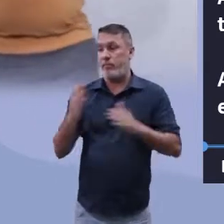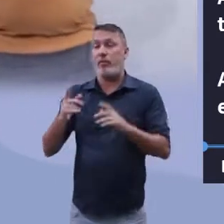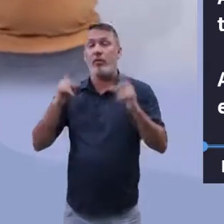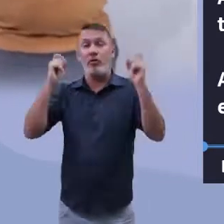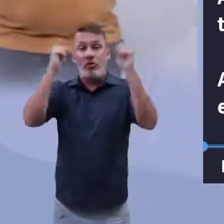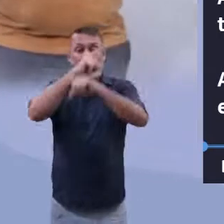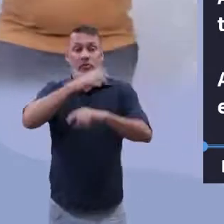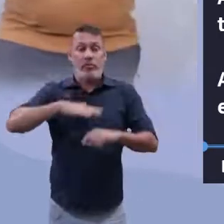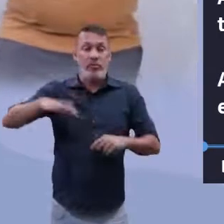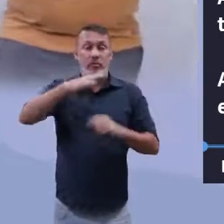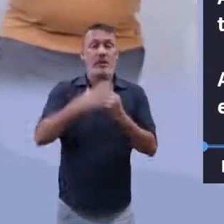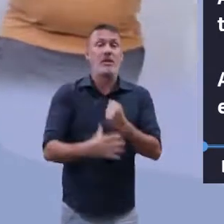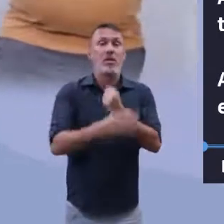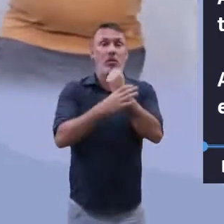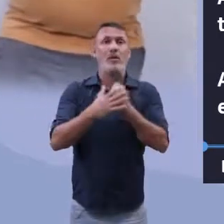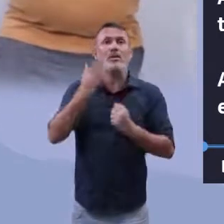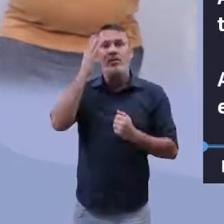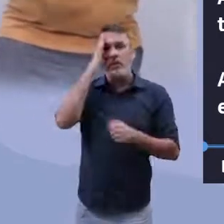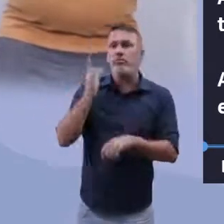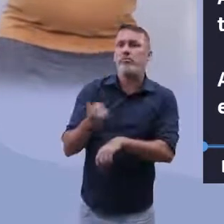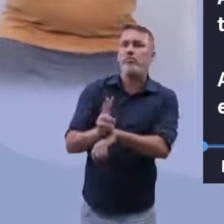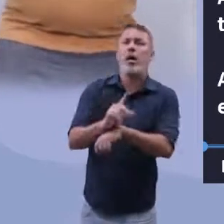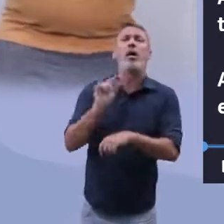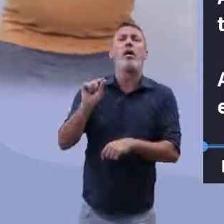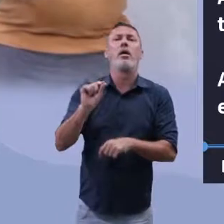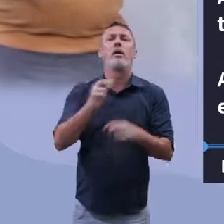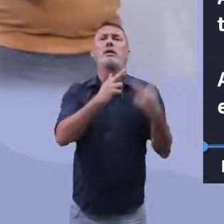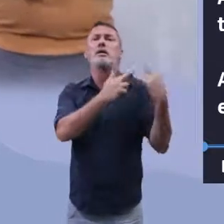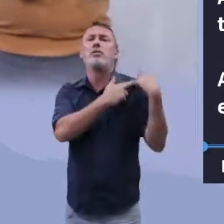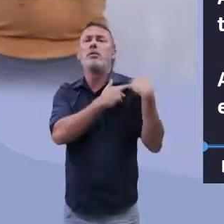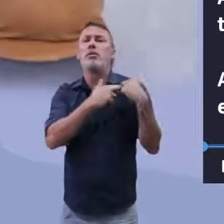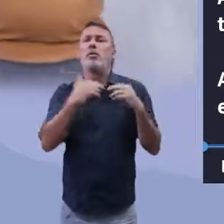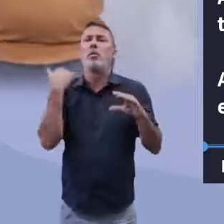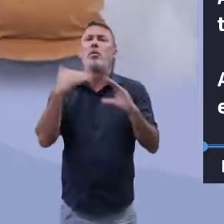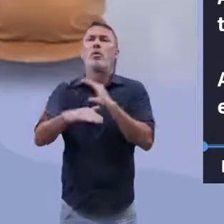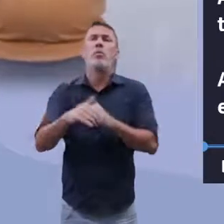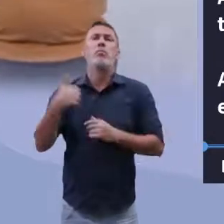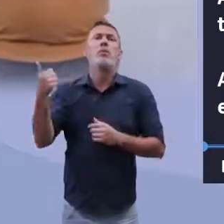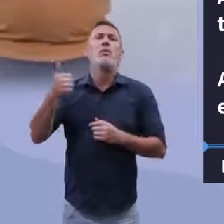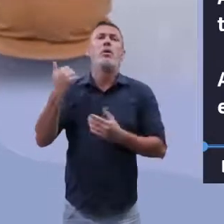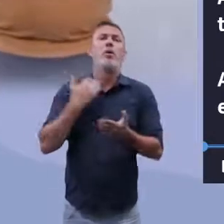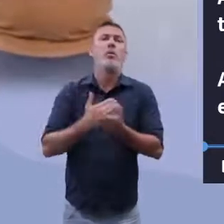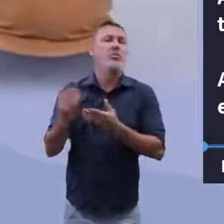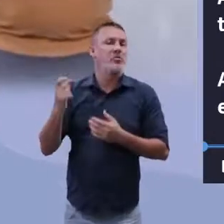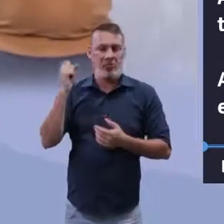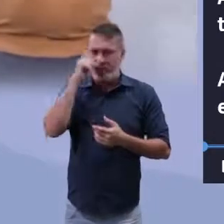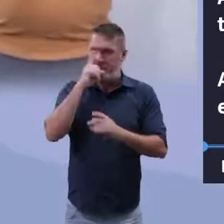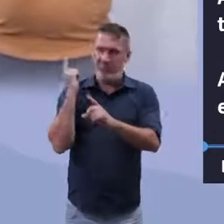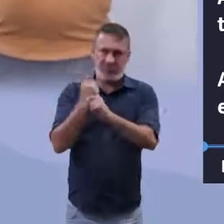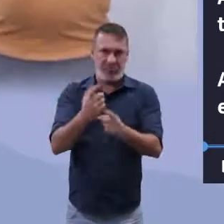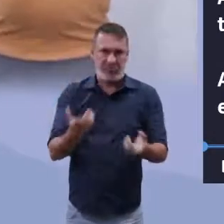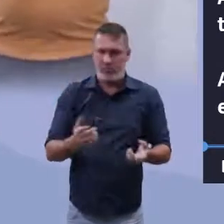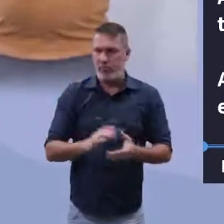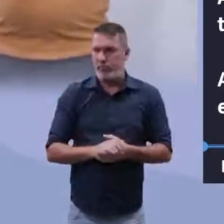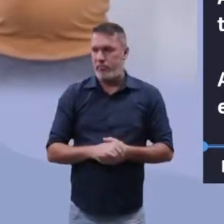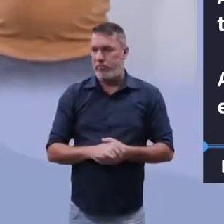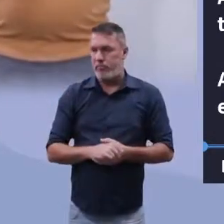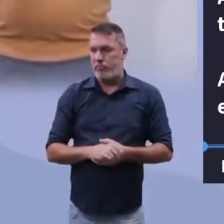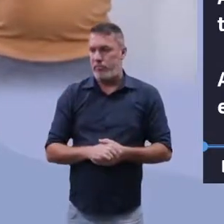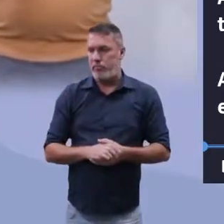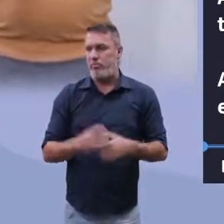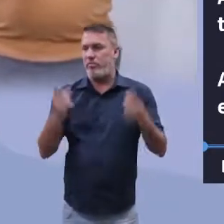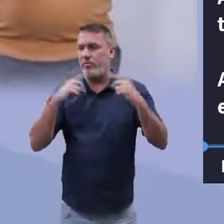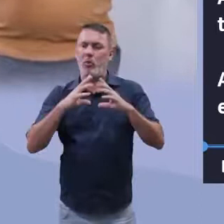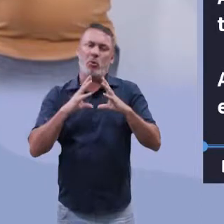dificuldade nos setores de segurança, infelizmente, para saber de quem que fez isso, da onde saiu essa notícia.